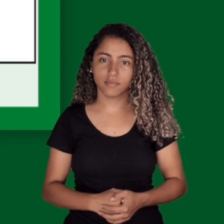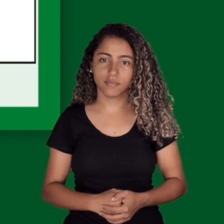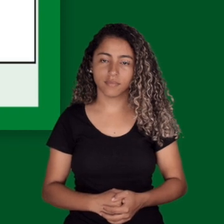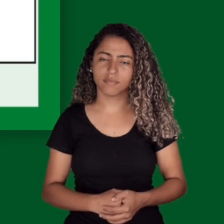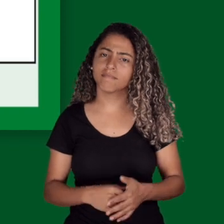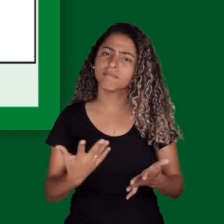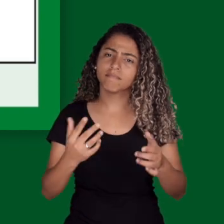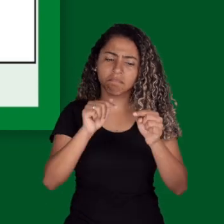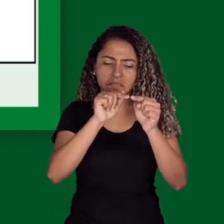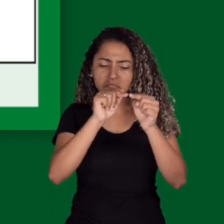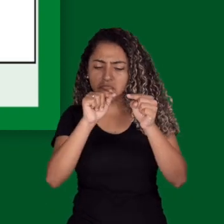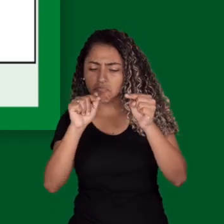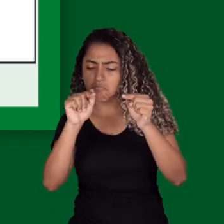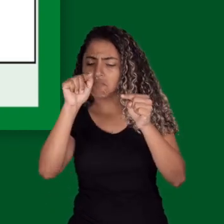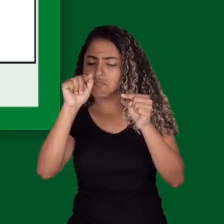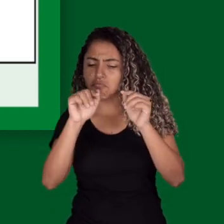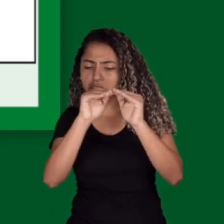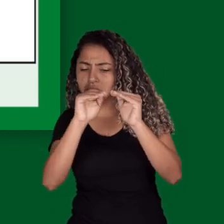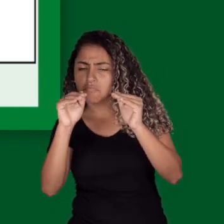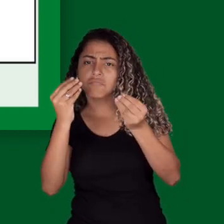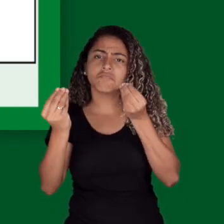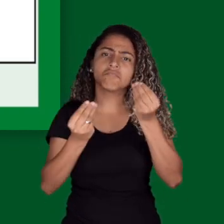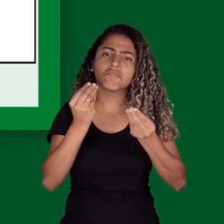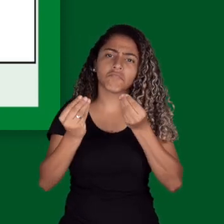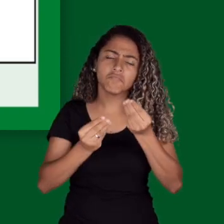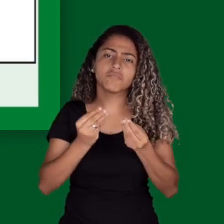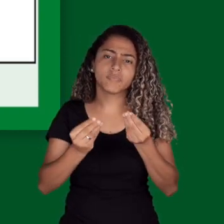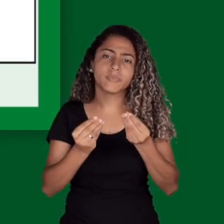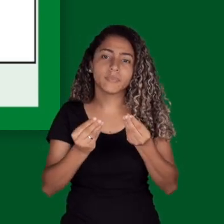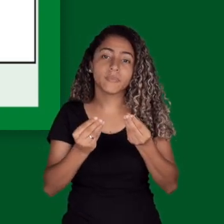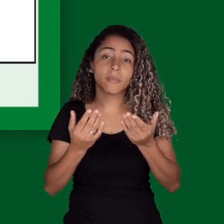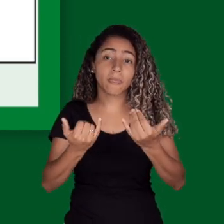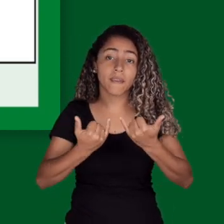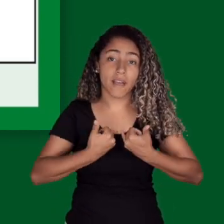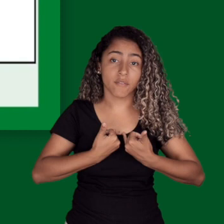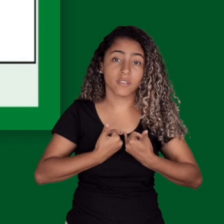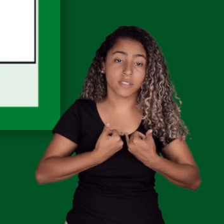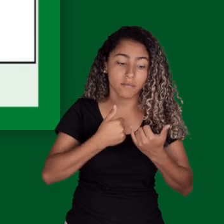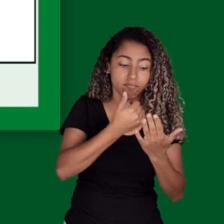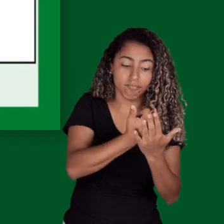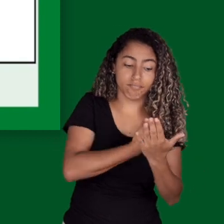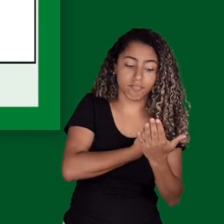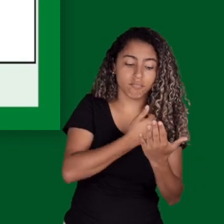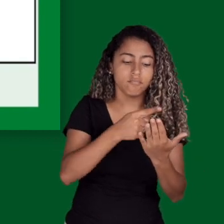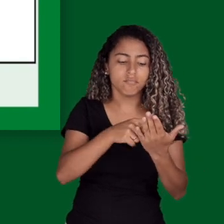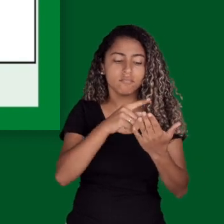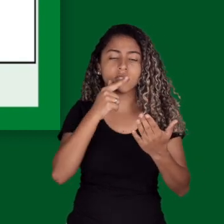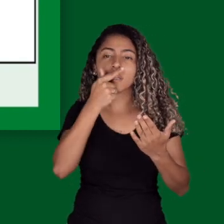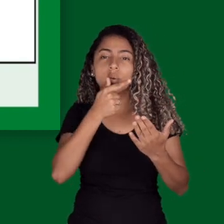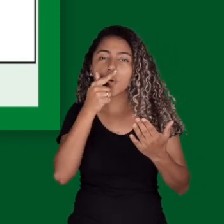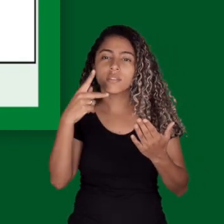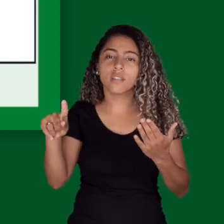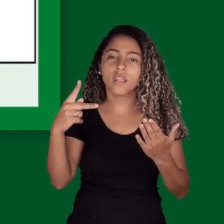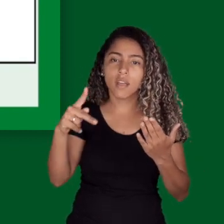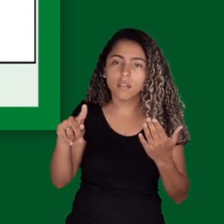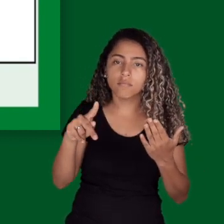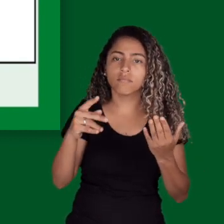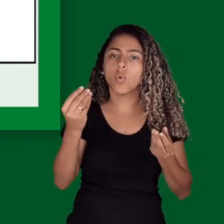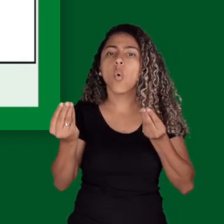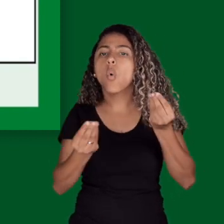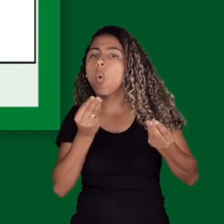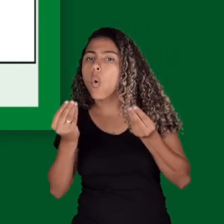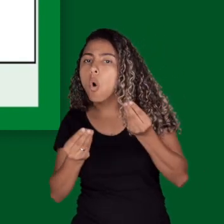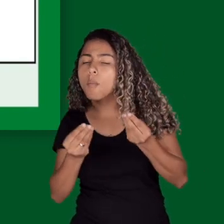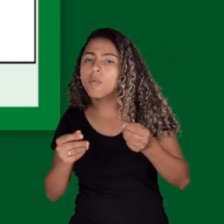nessas setas de tendência, a gente vai ter a informação da direção que a glicose de